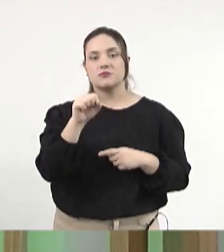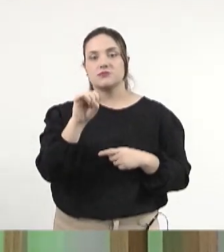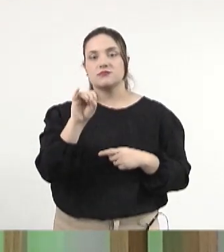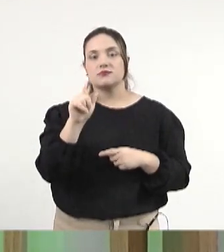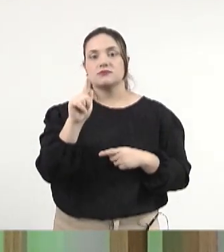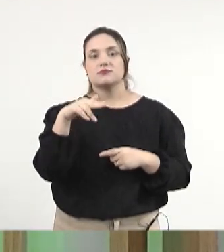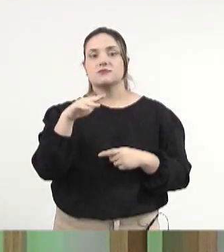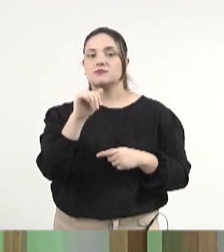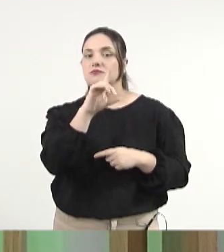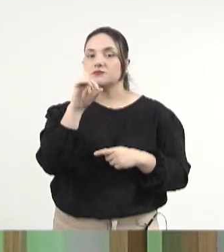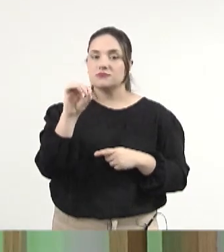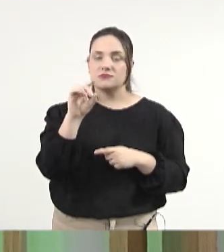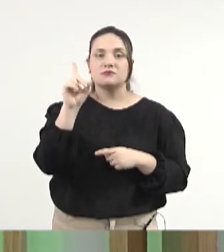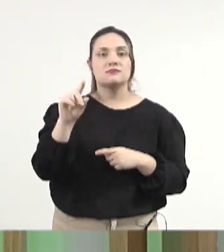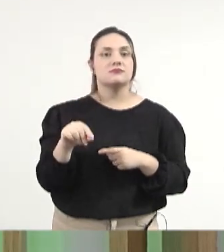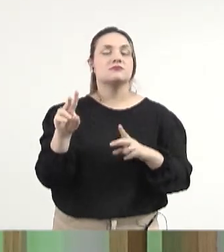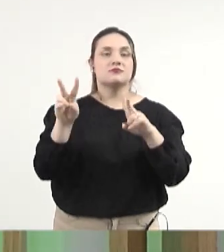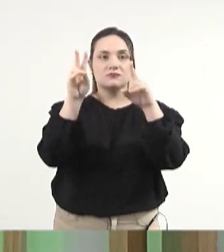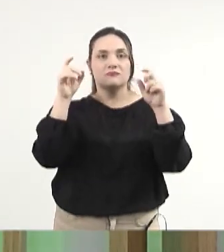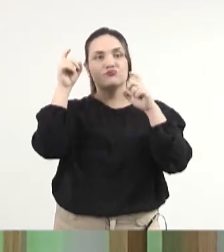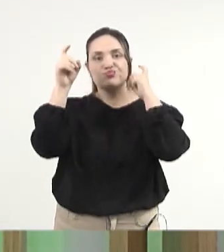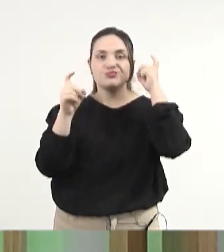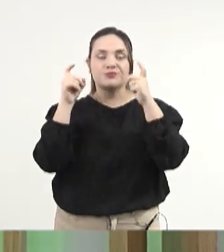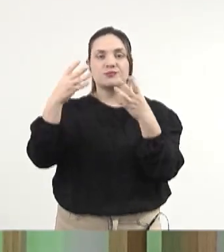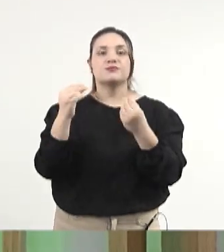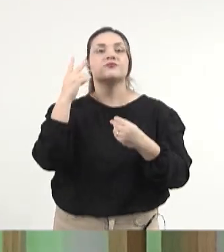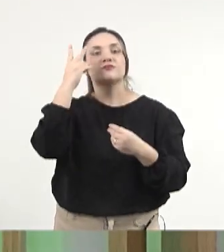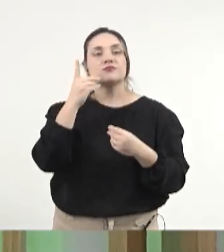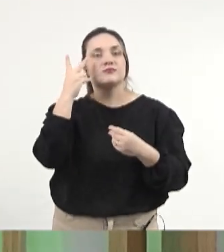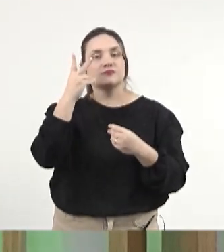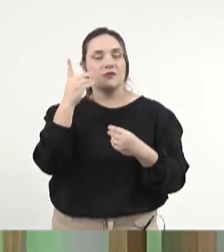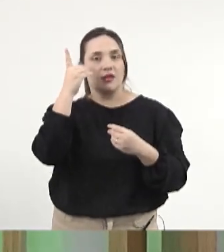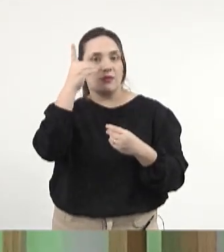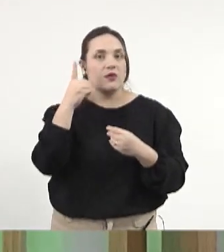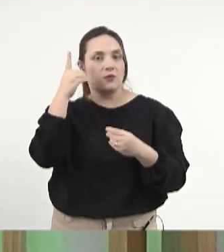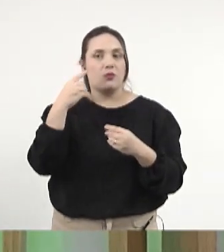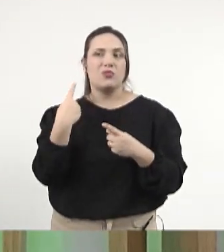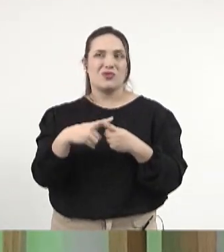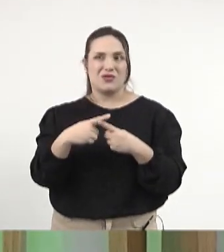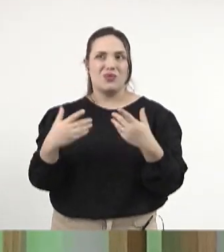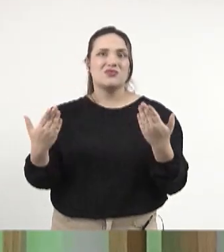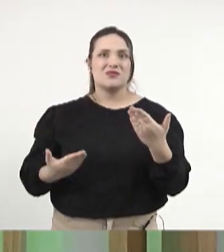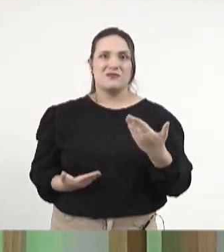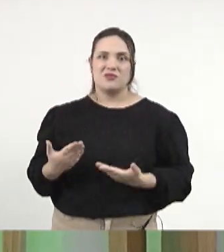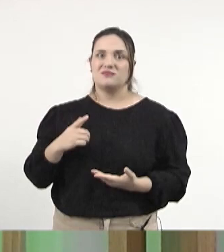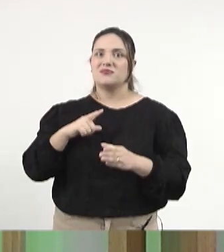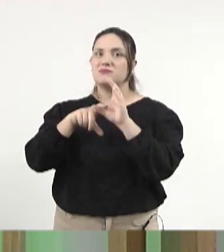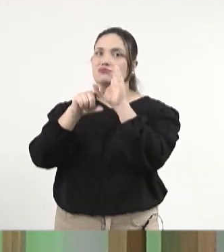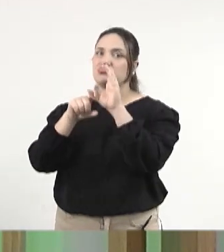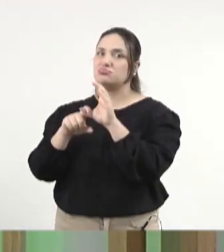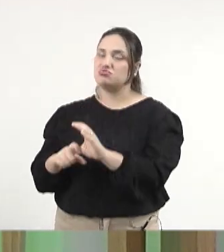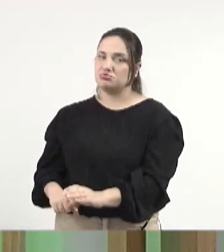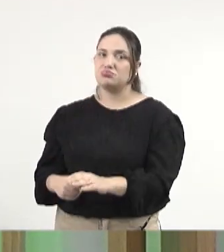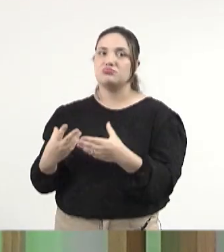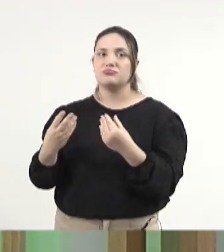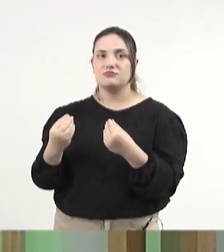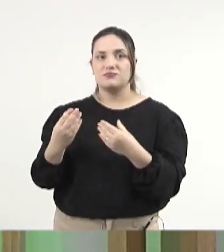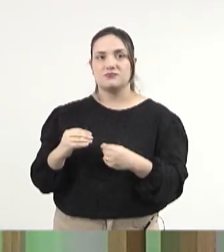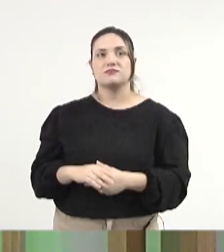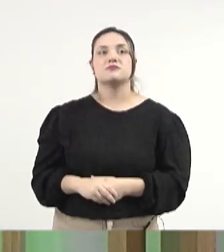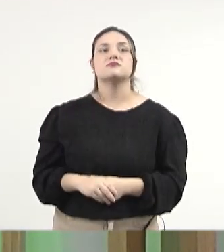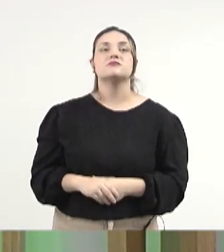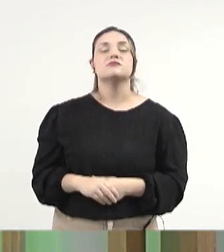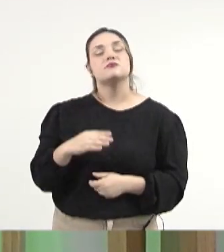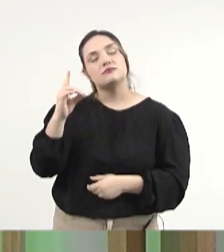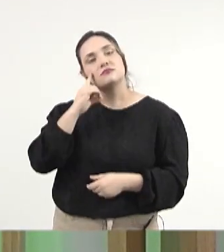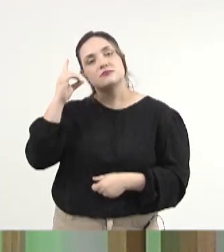estaduais. E um assunto que preocupa vários deputados é o nível de endividamento desses servidores que contraem esses consignados.